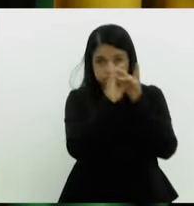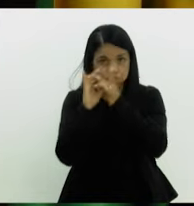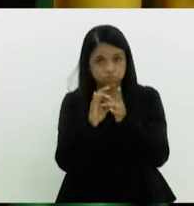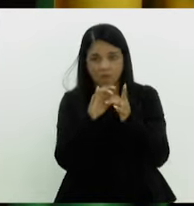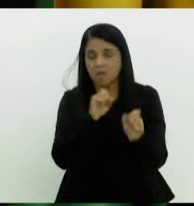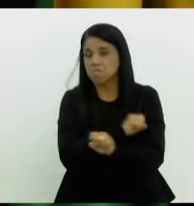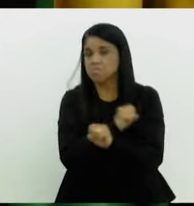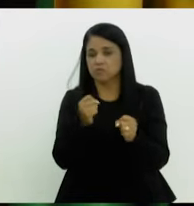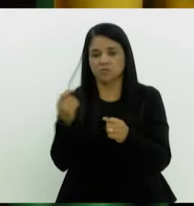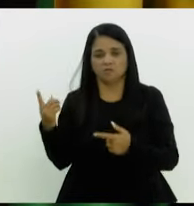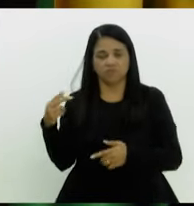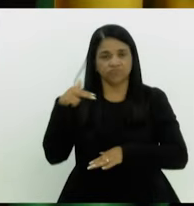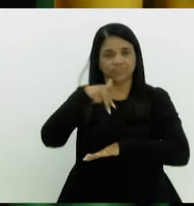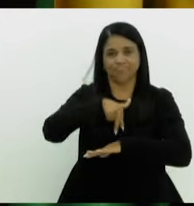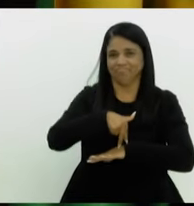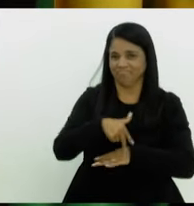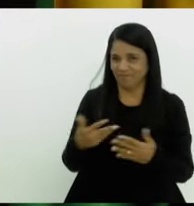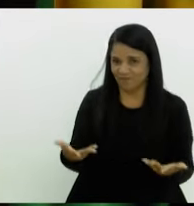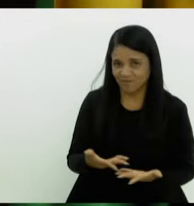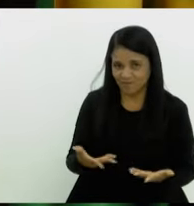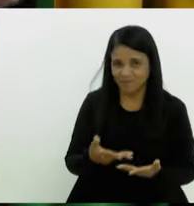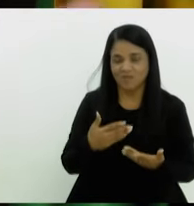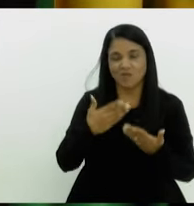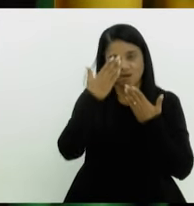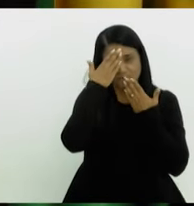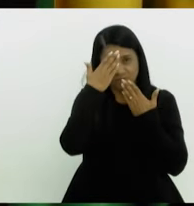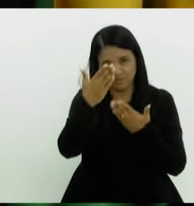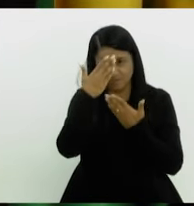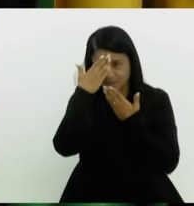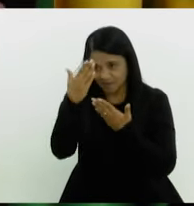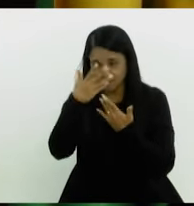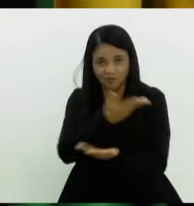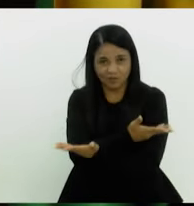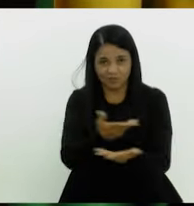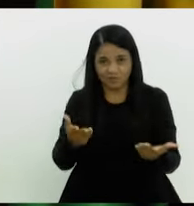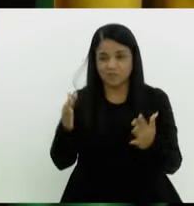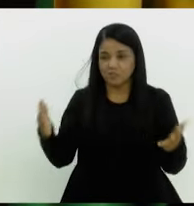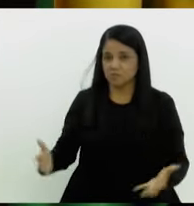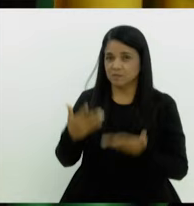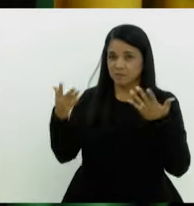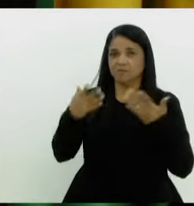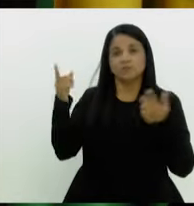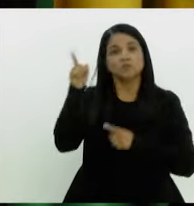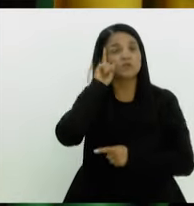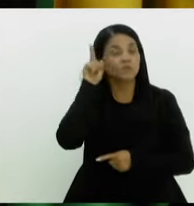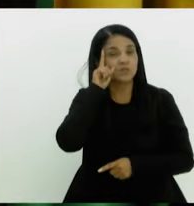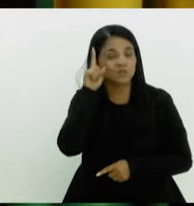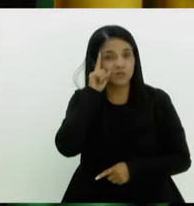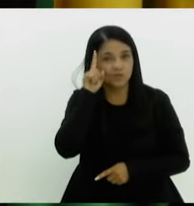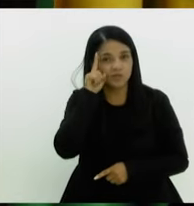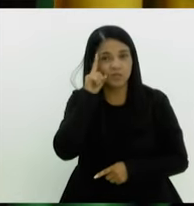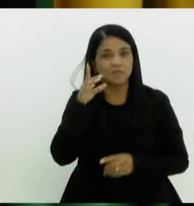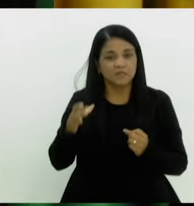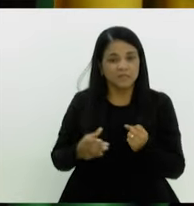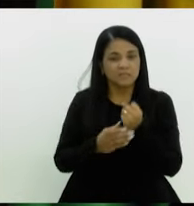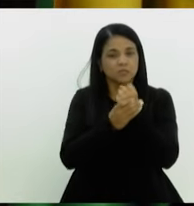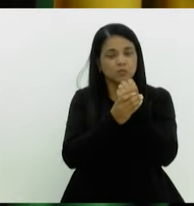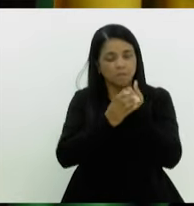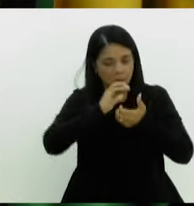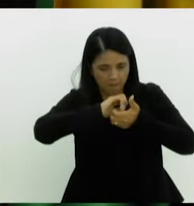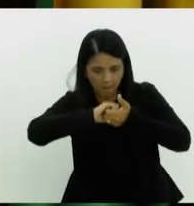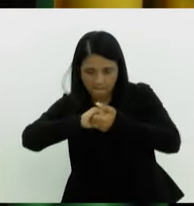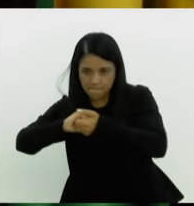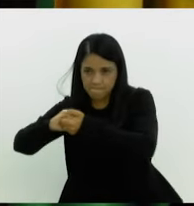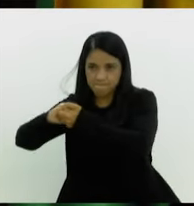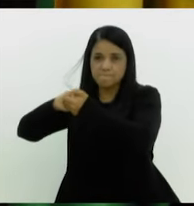conseguiria ter chegado até aqui então eu quero estender meu muito obrigado a todo vocês que me incentivam todos os dias seguram nas minhas mãos me